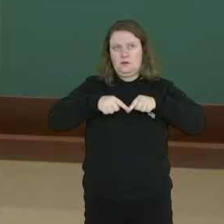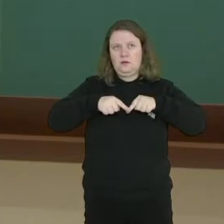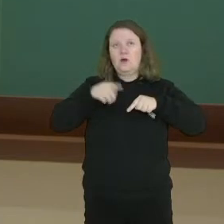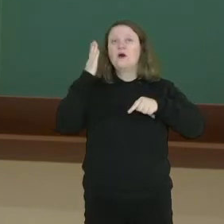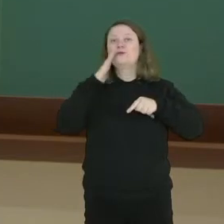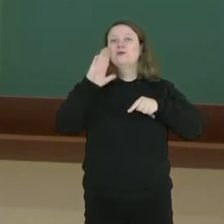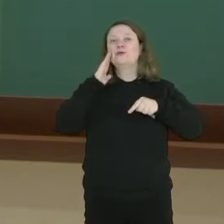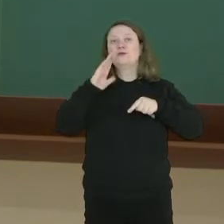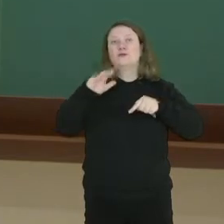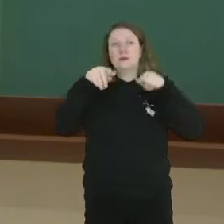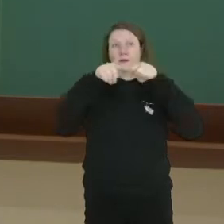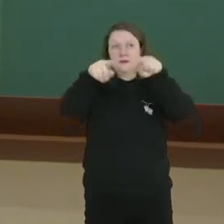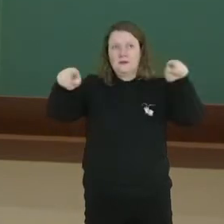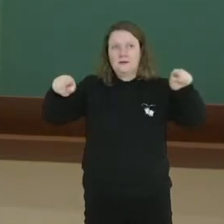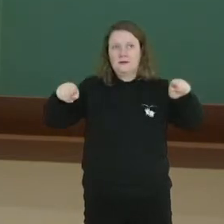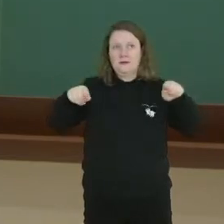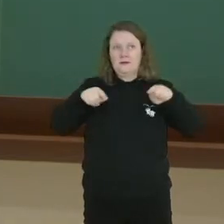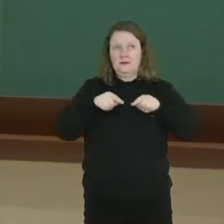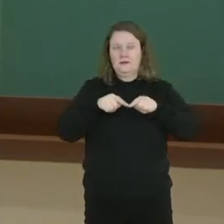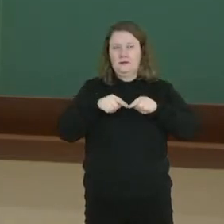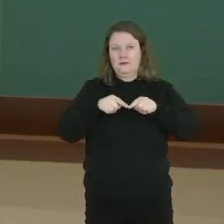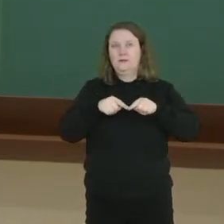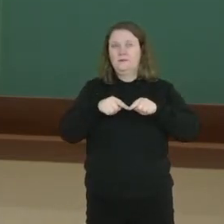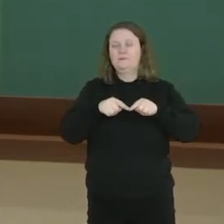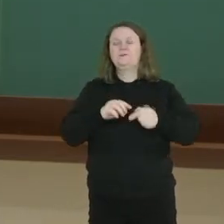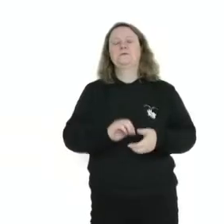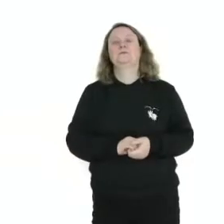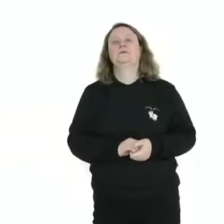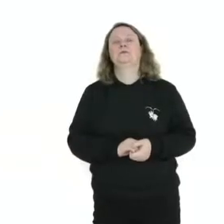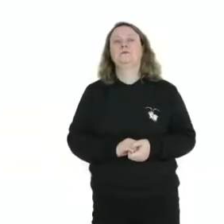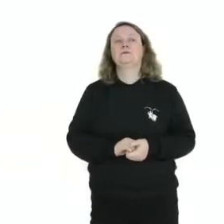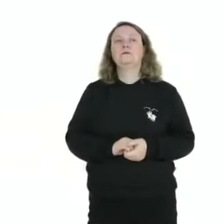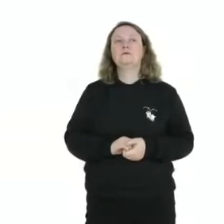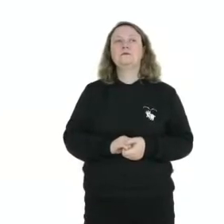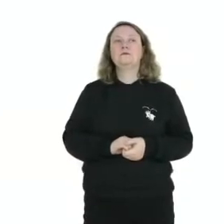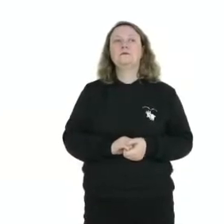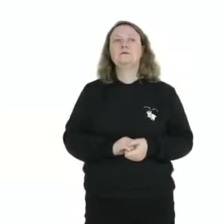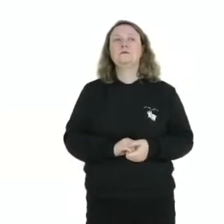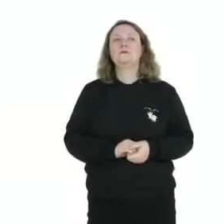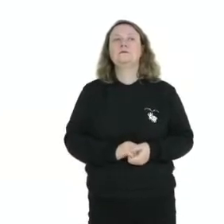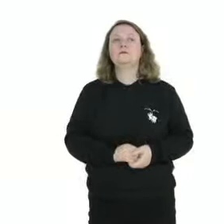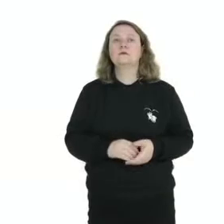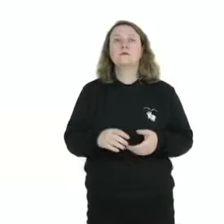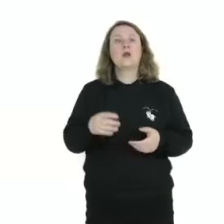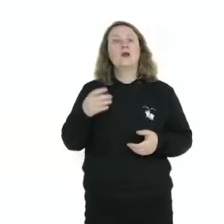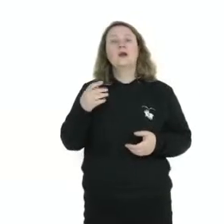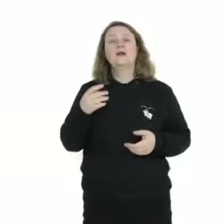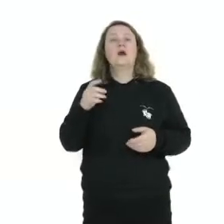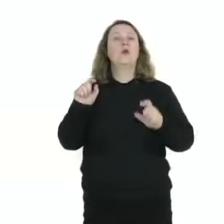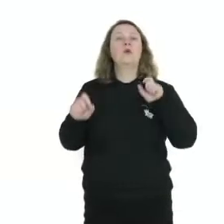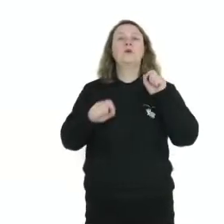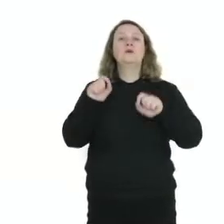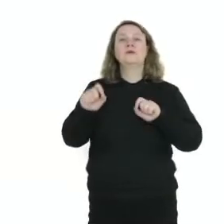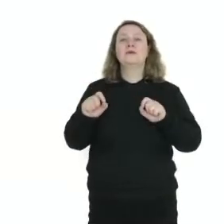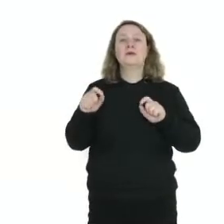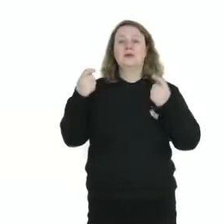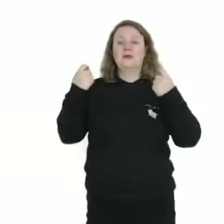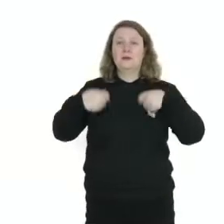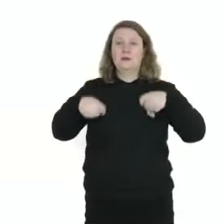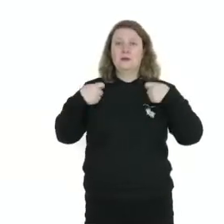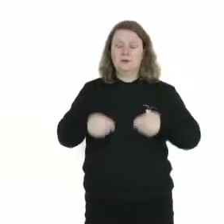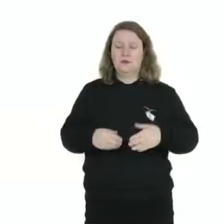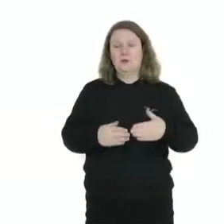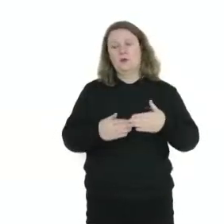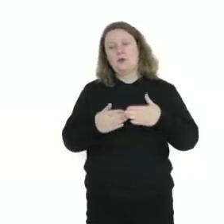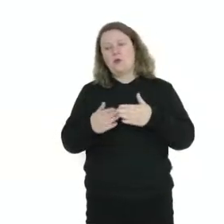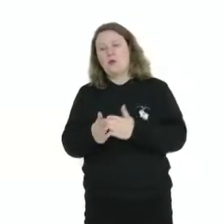um lago, tá bom? Que está separando as duas cidades. E ele não considera a correnteza da água e pretende navegar